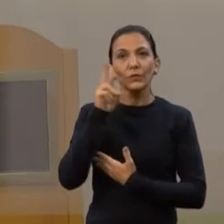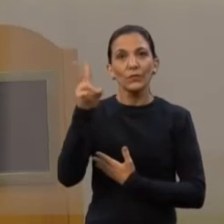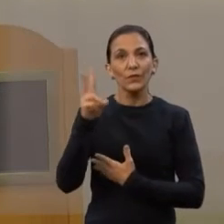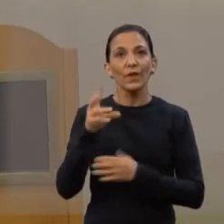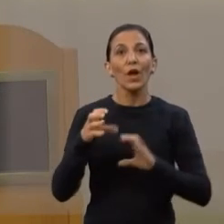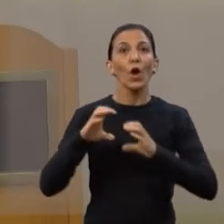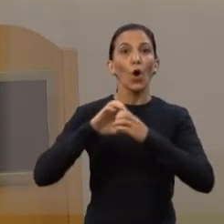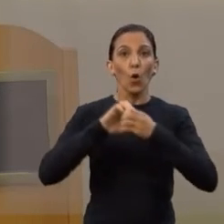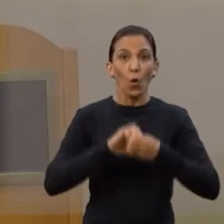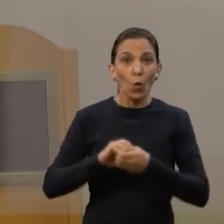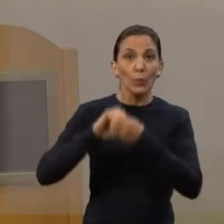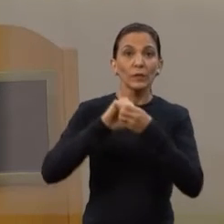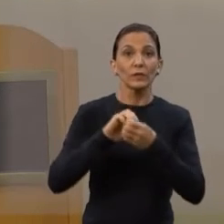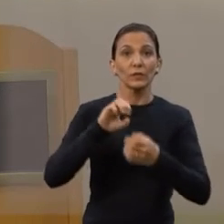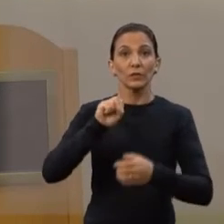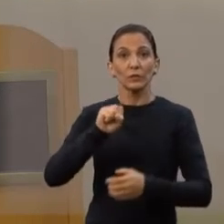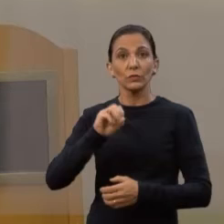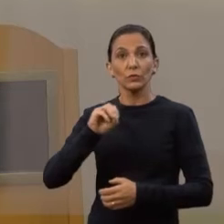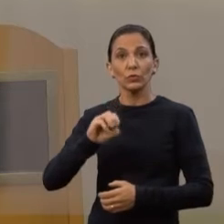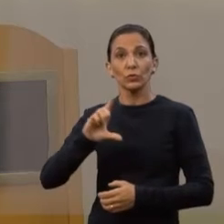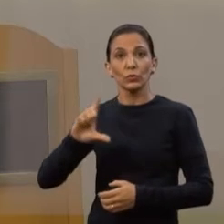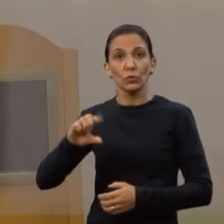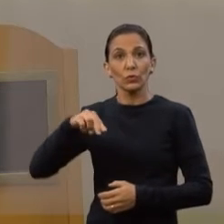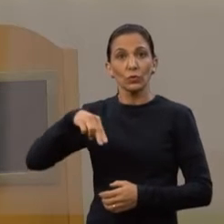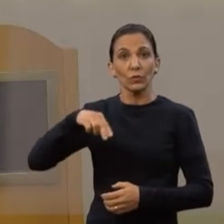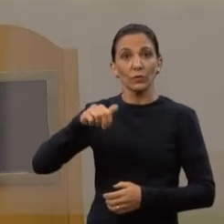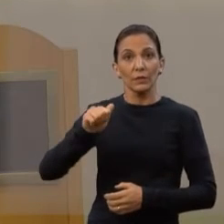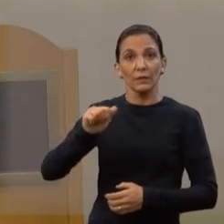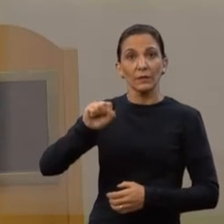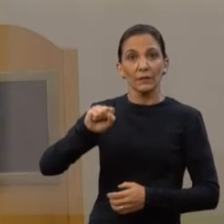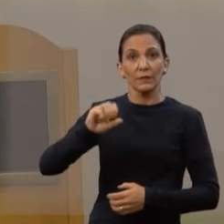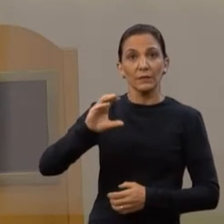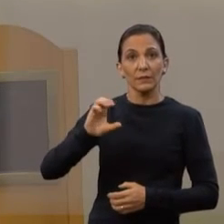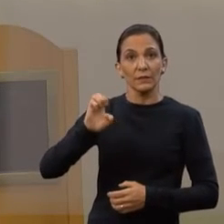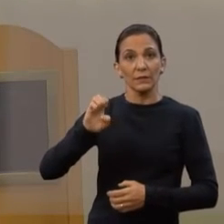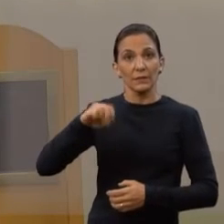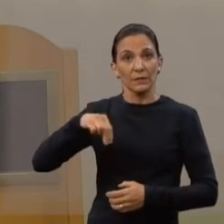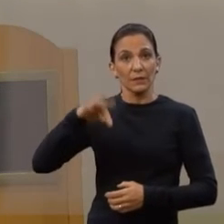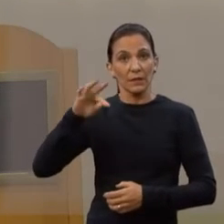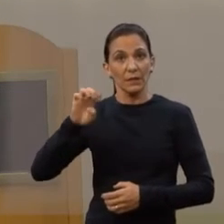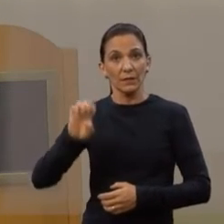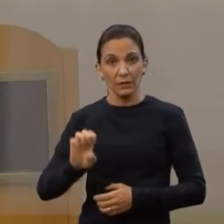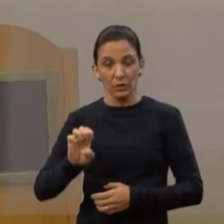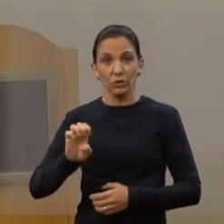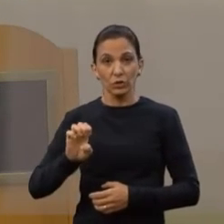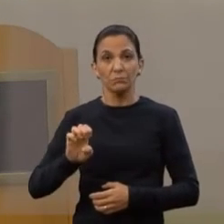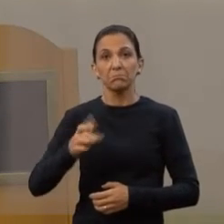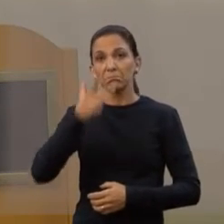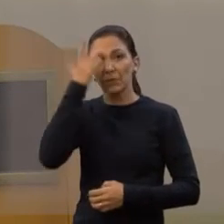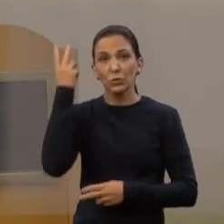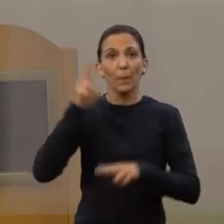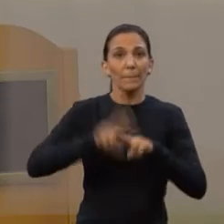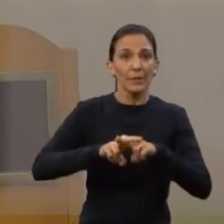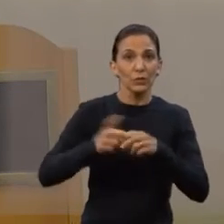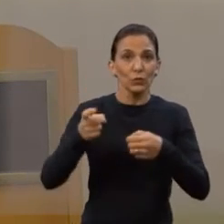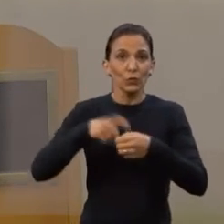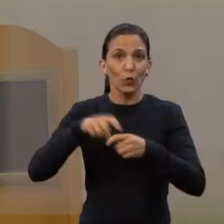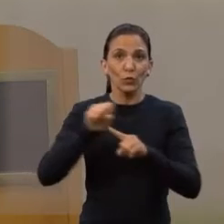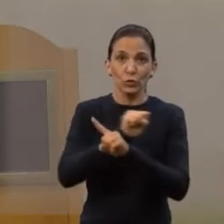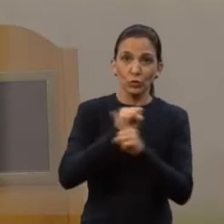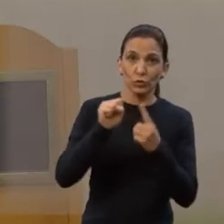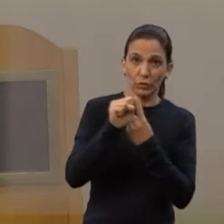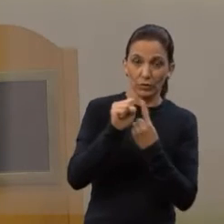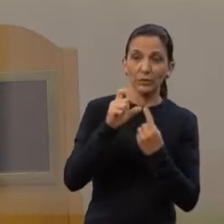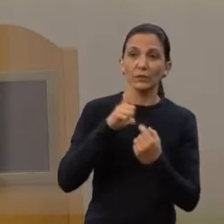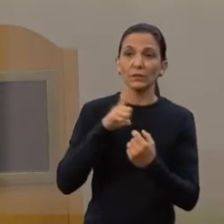da cooperativa Sol Nascente cooperativa de pessoas egressas do sistema prisional trabalhando então não contrato bom então